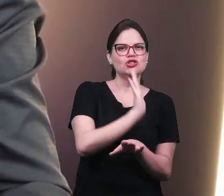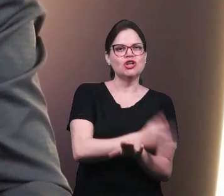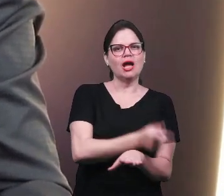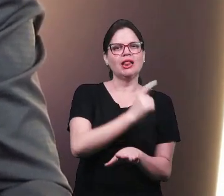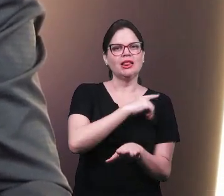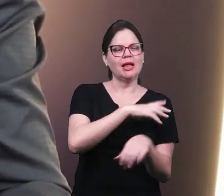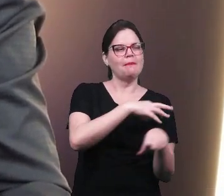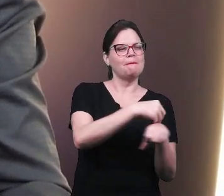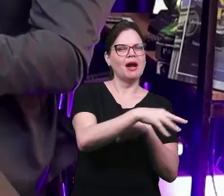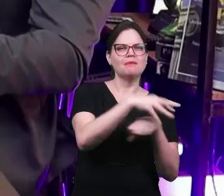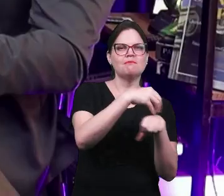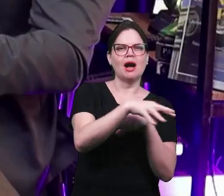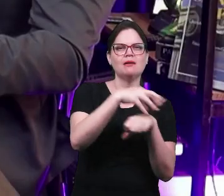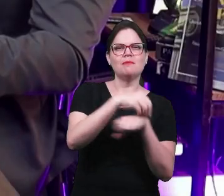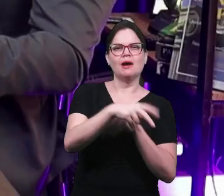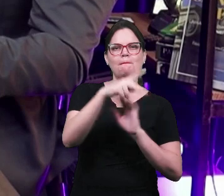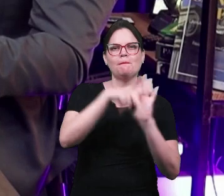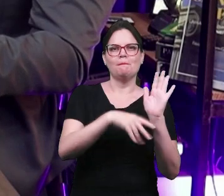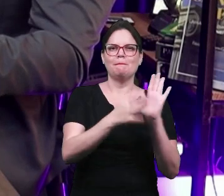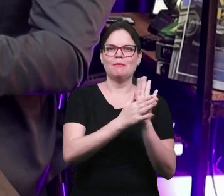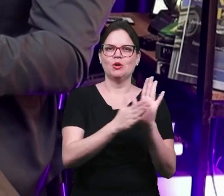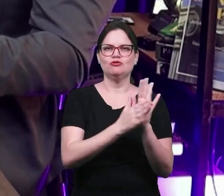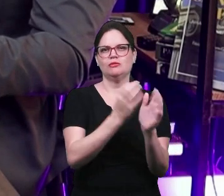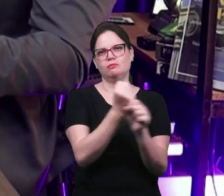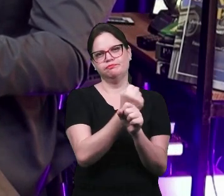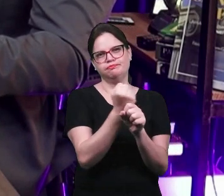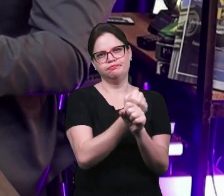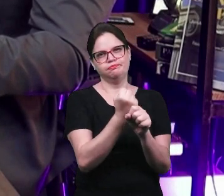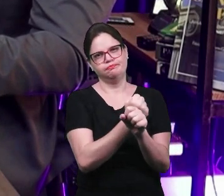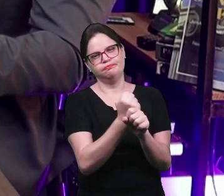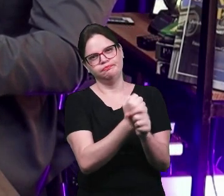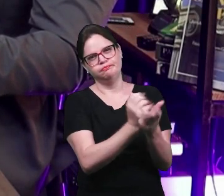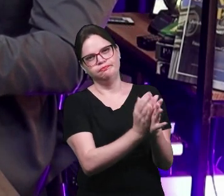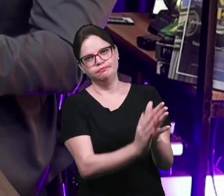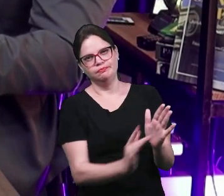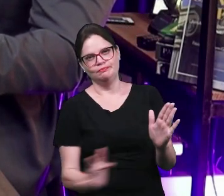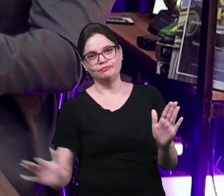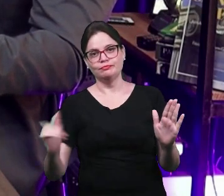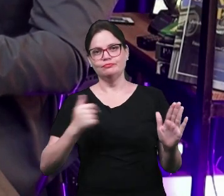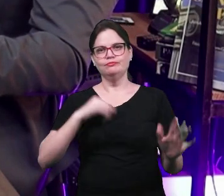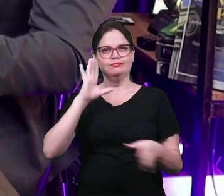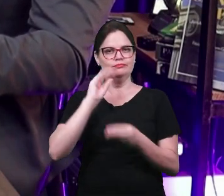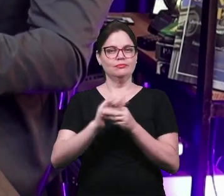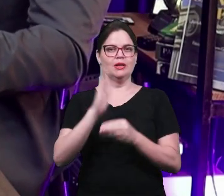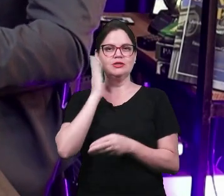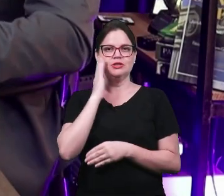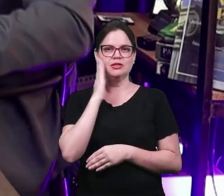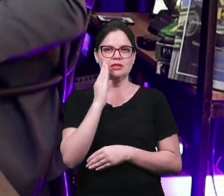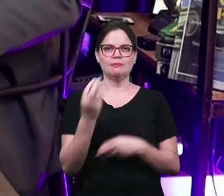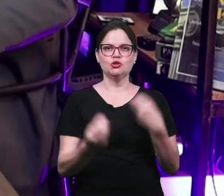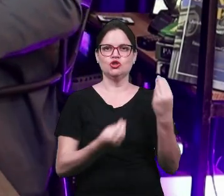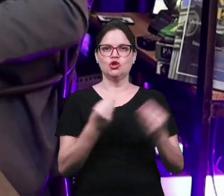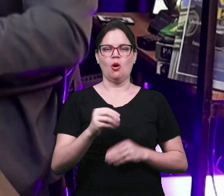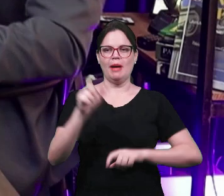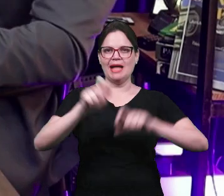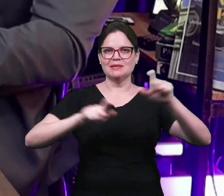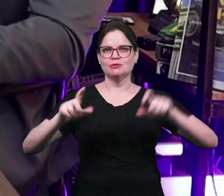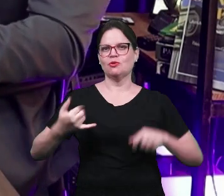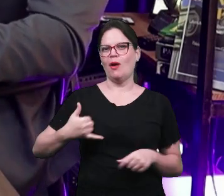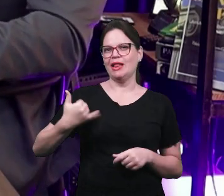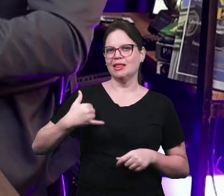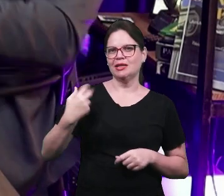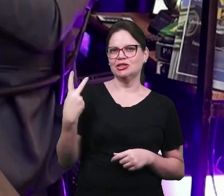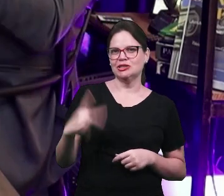desse projeto ao longo dos anos. Então, nós até entendemos que essa longevidade, né, dos patriarcas aqui, desses homens